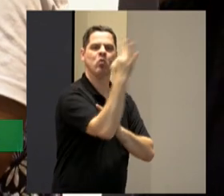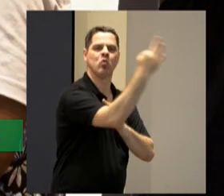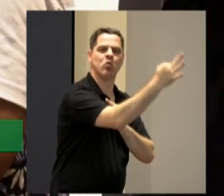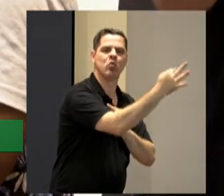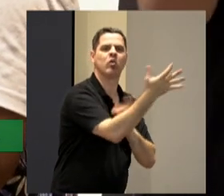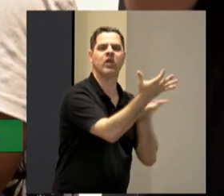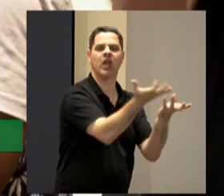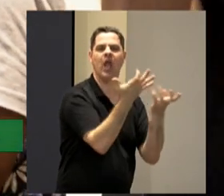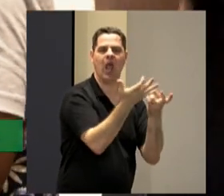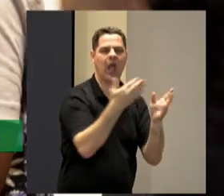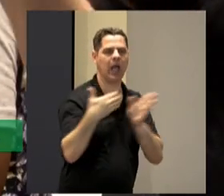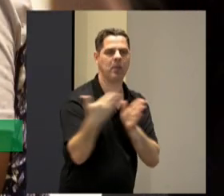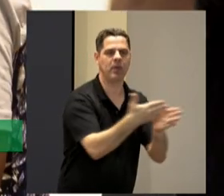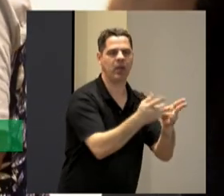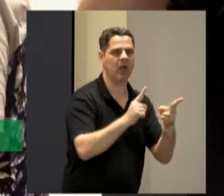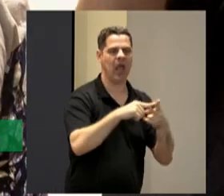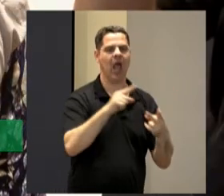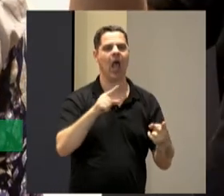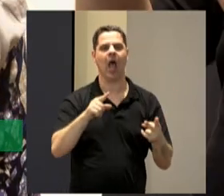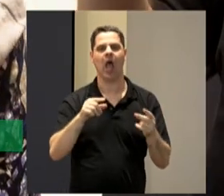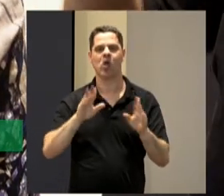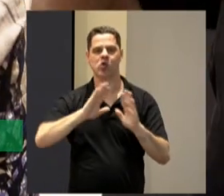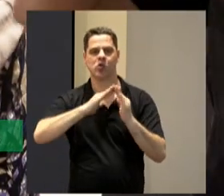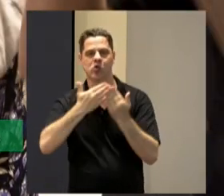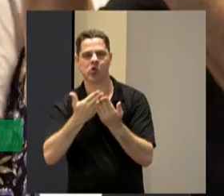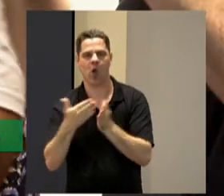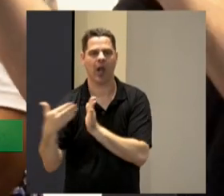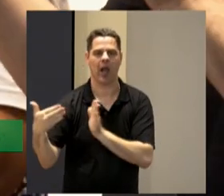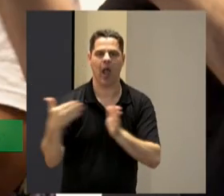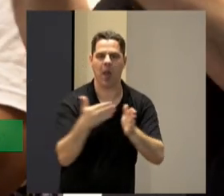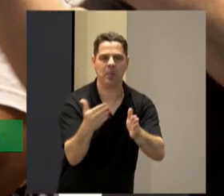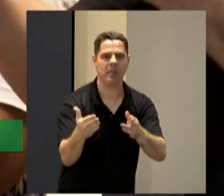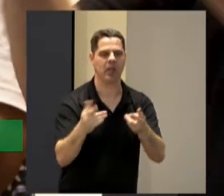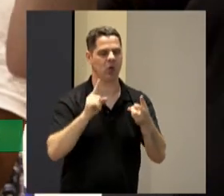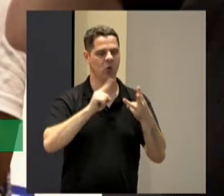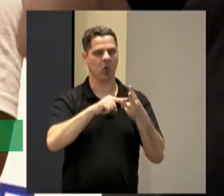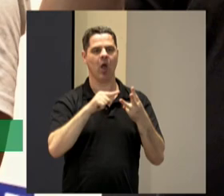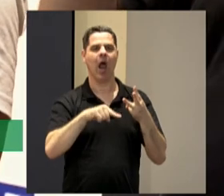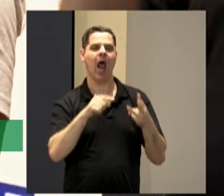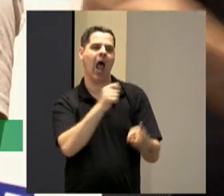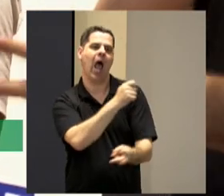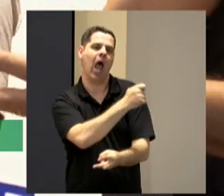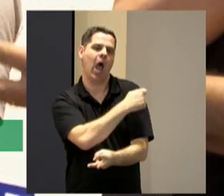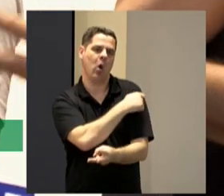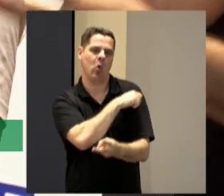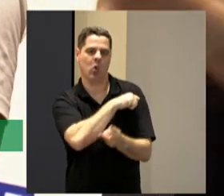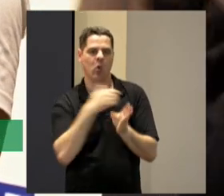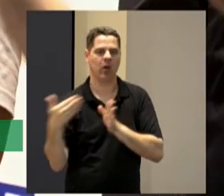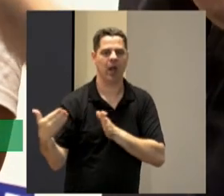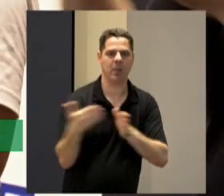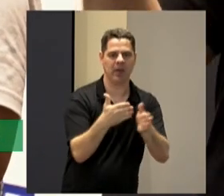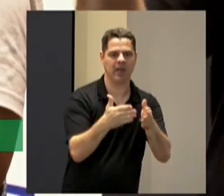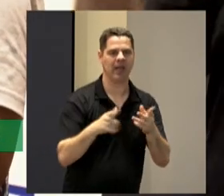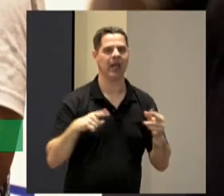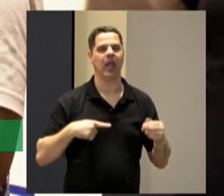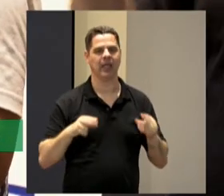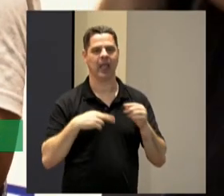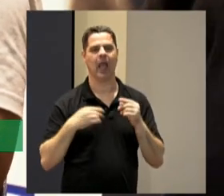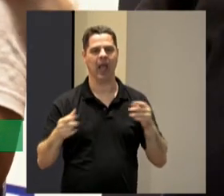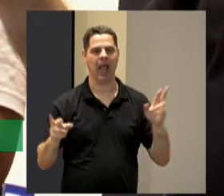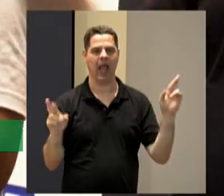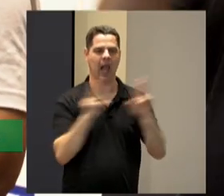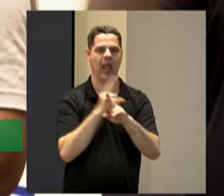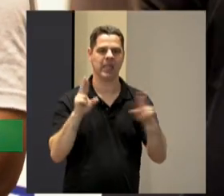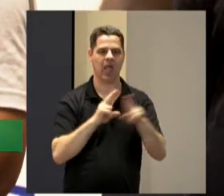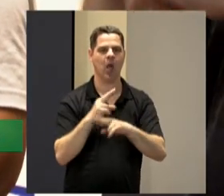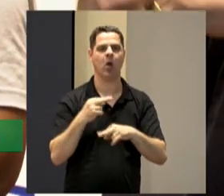escola queremos? Que aluno queremos? Obviamente que tendo como eixo o racismo e as relações raciais. Pela